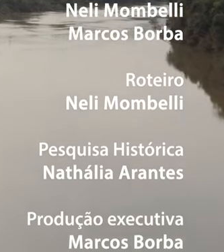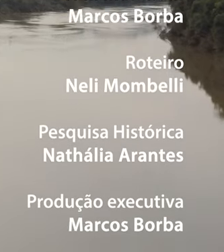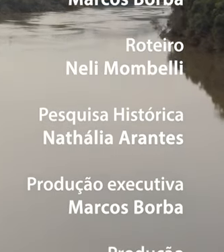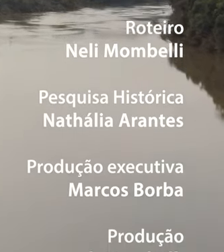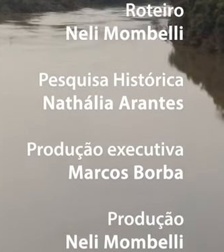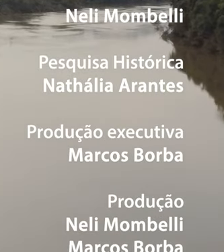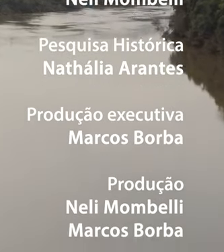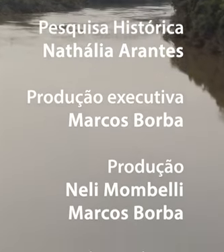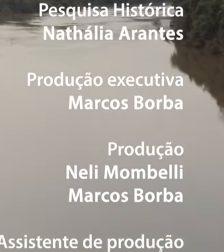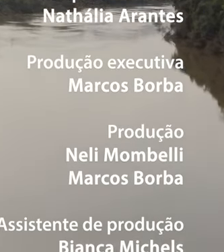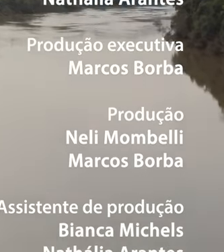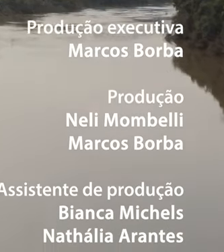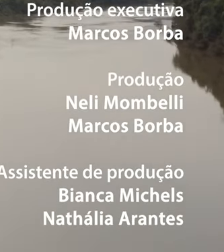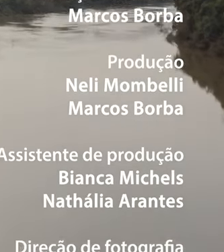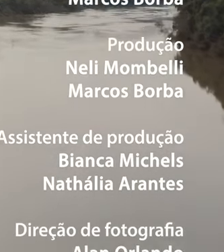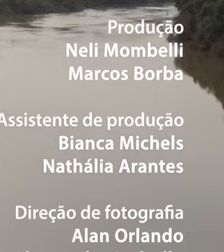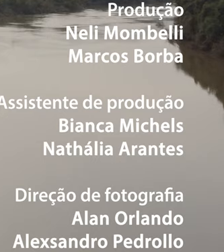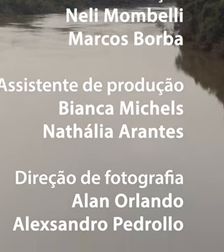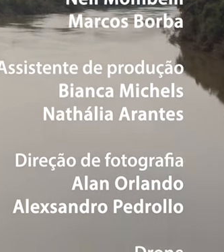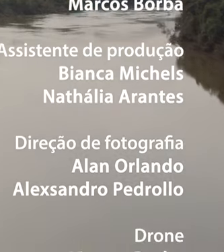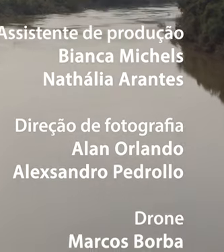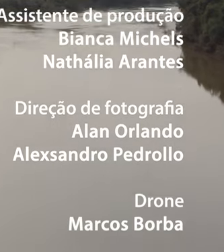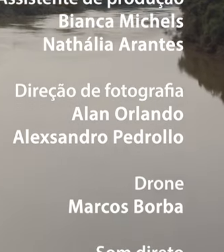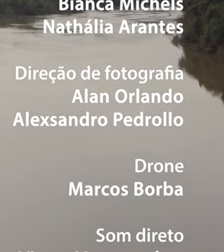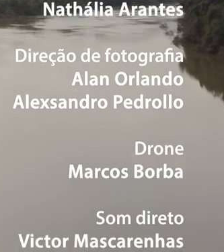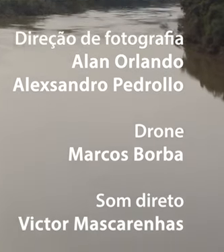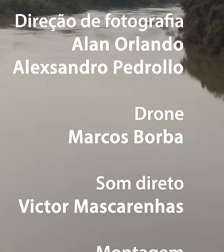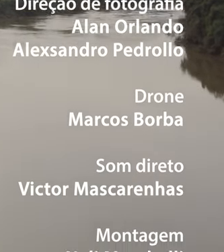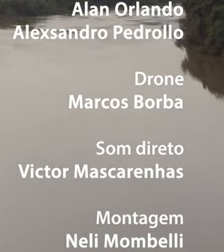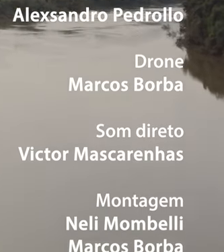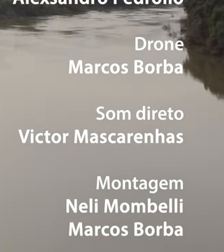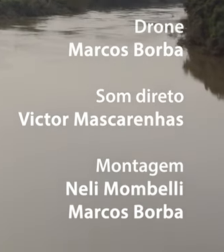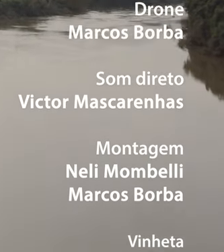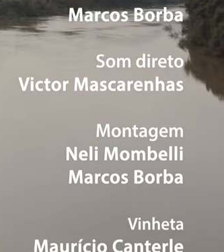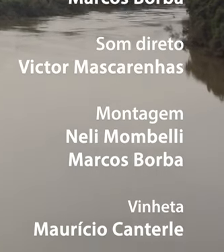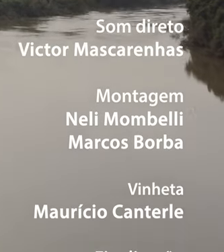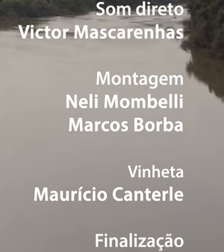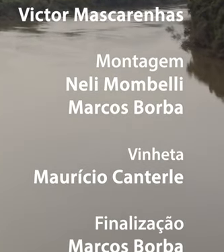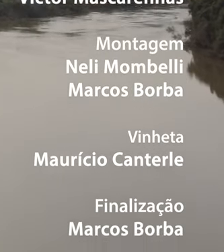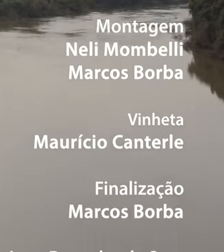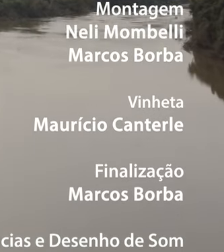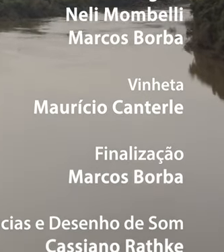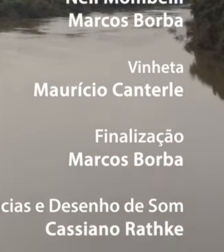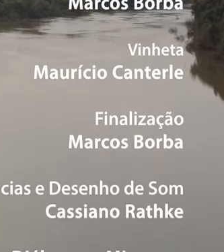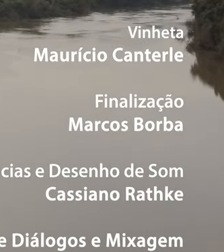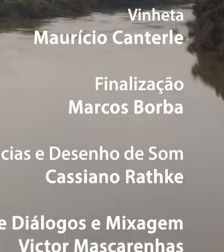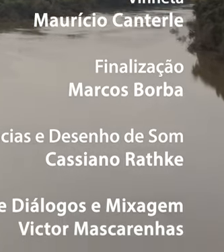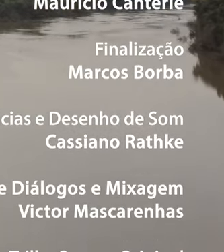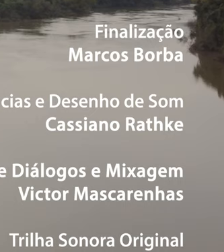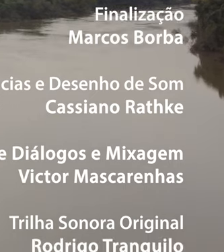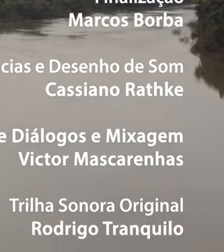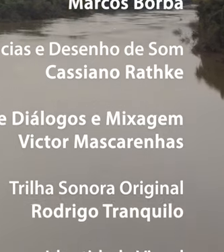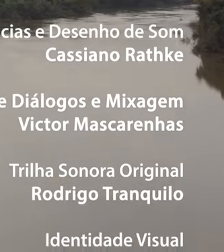arqueólogo Historiador Daniel Pereira 1 arquiteto e urbanista direção nele Mobile Marcos Borba direção de fotografia